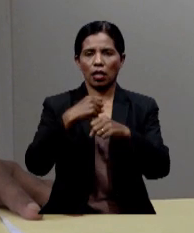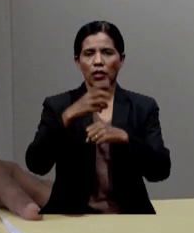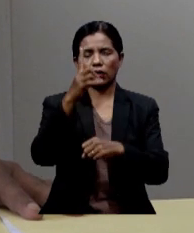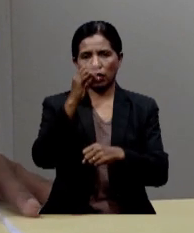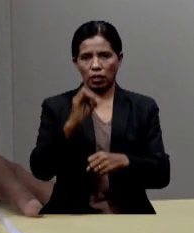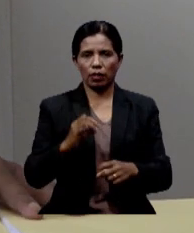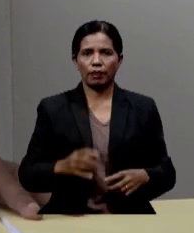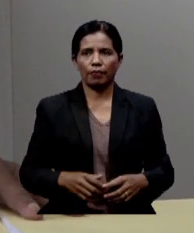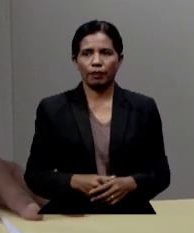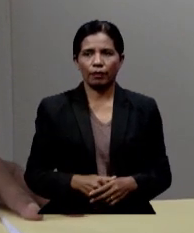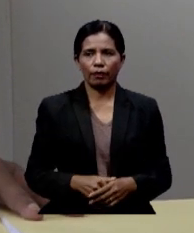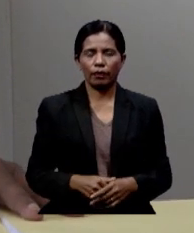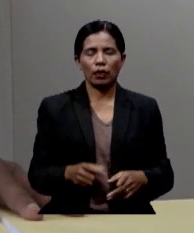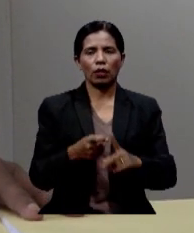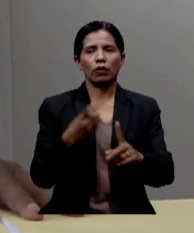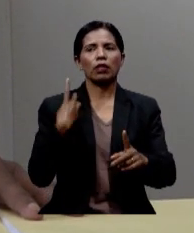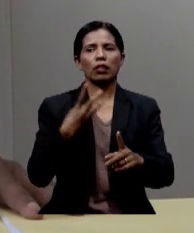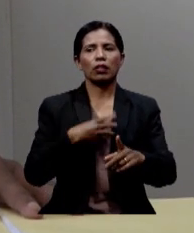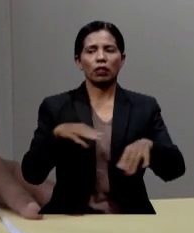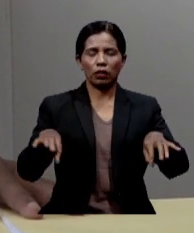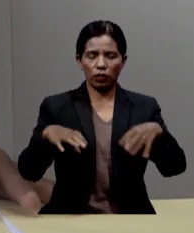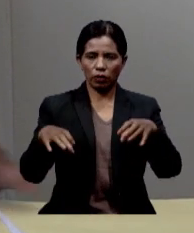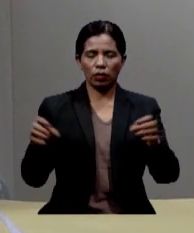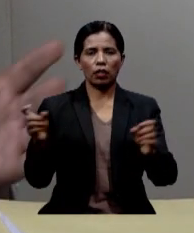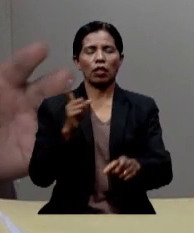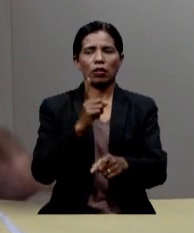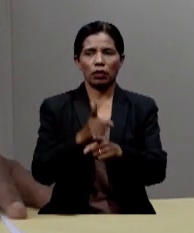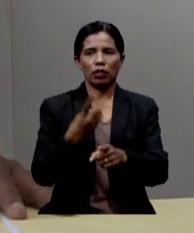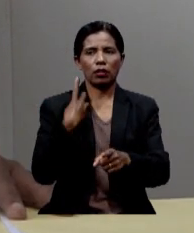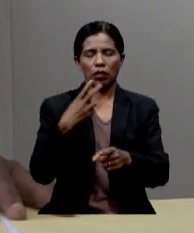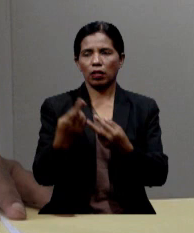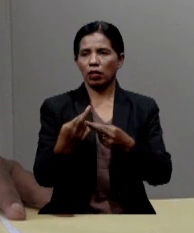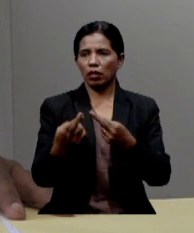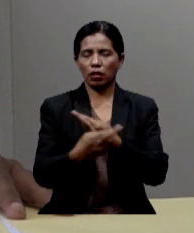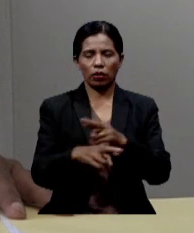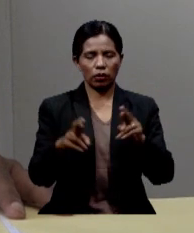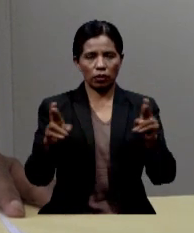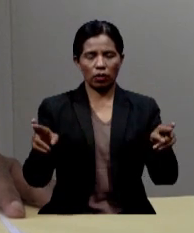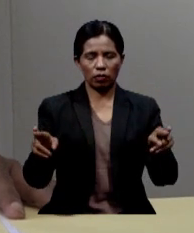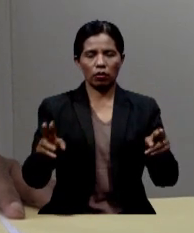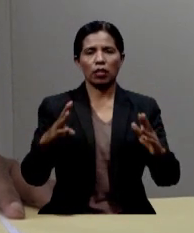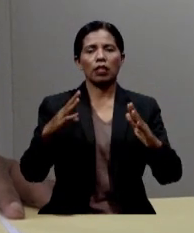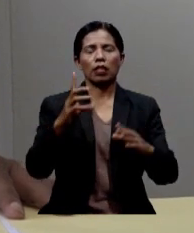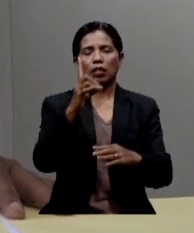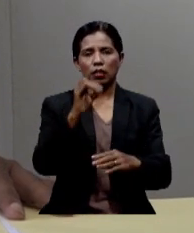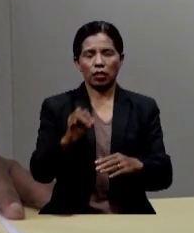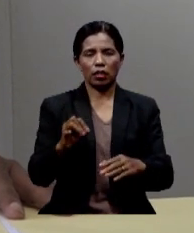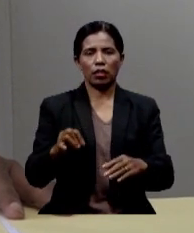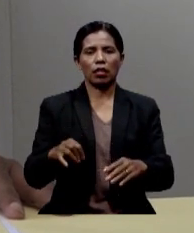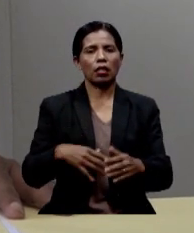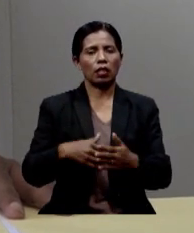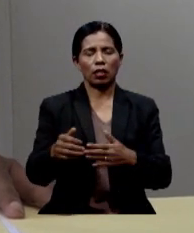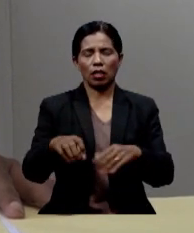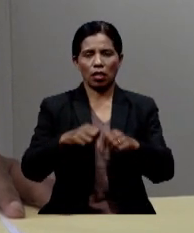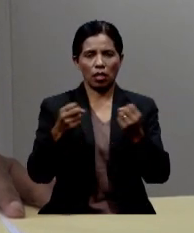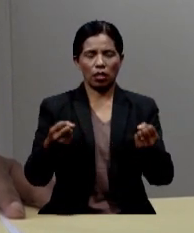lara. Causa o seguinte, nem é serviço lá do máximo, não é que a área de resultado capital livre não seja fraude. Também, mas